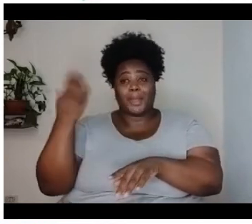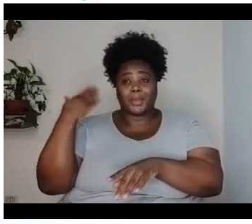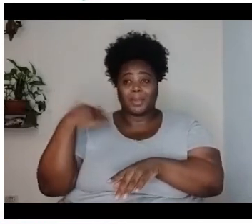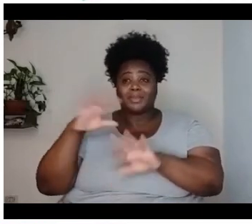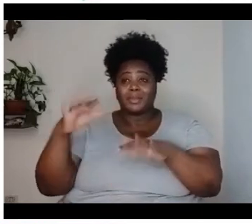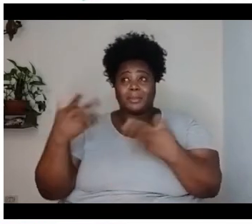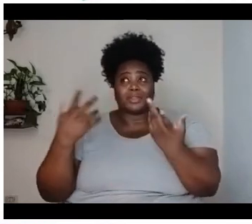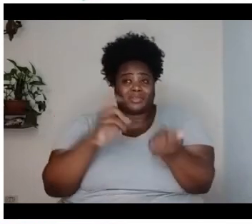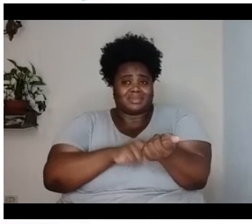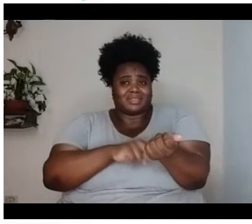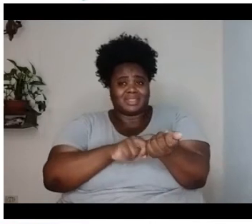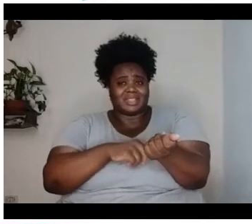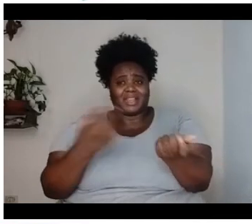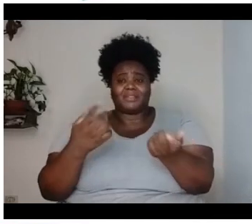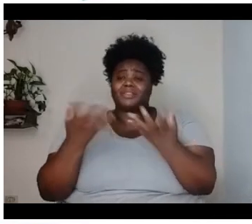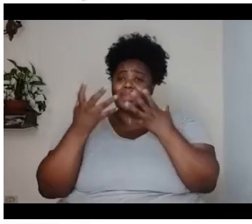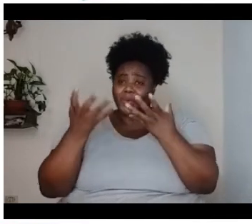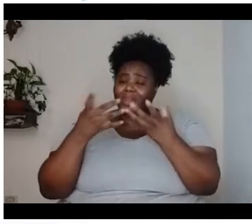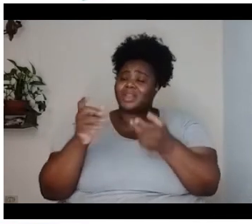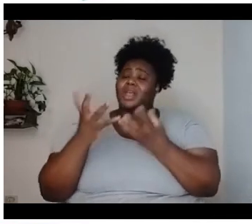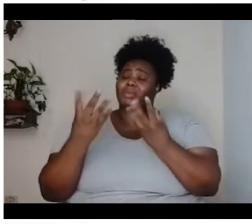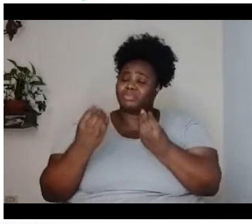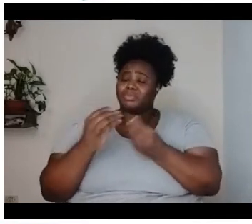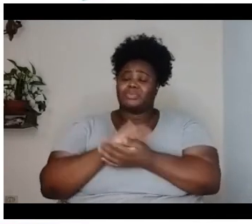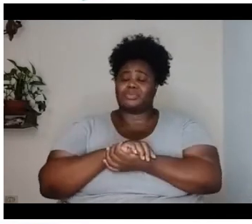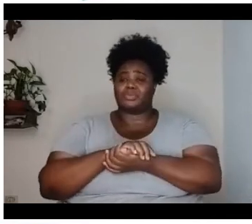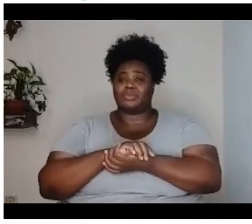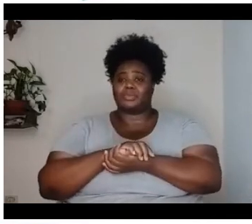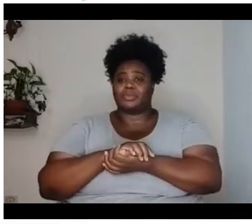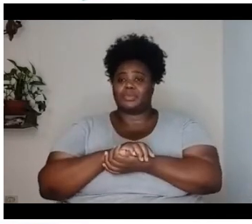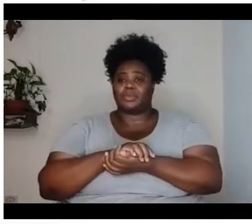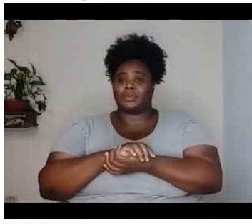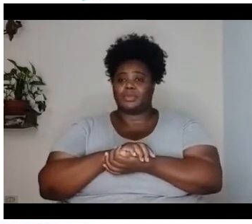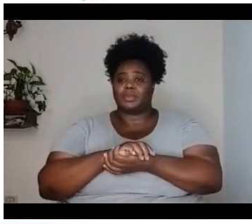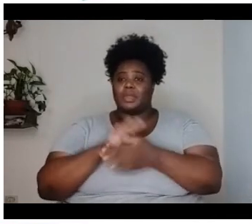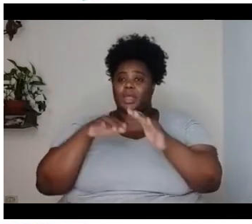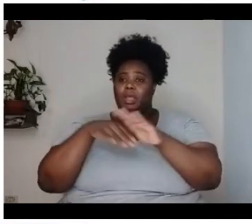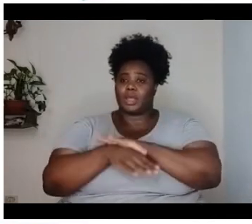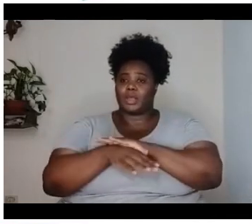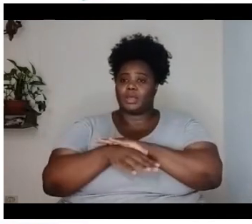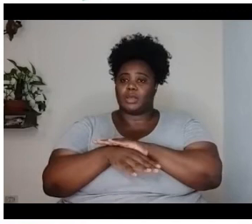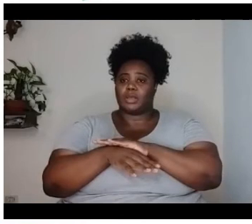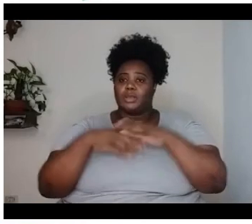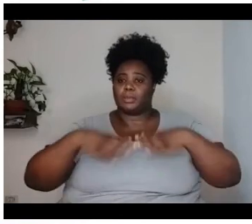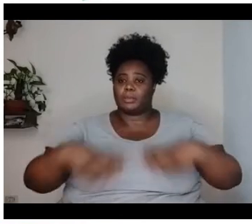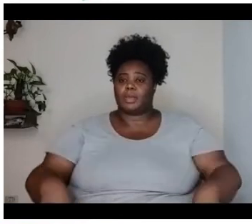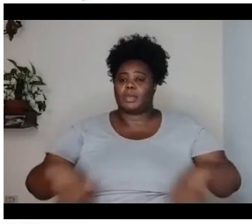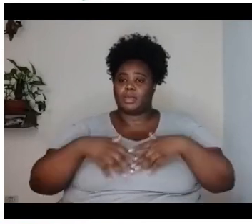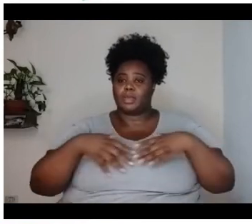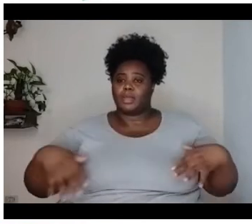indignava muito, e eu queria muito estar com esse hábito, né, nua embaixo desse hábito transparente, numa coisa